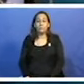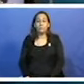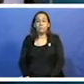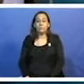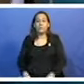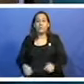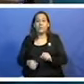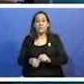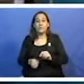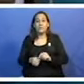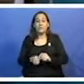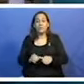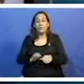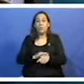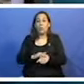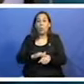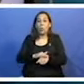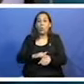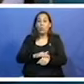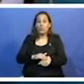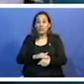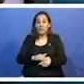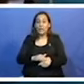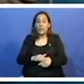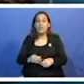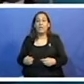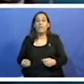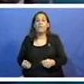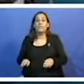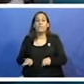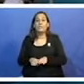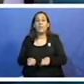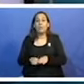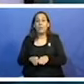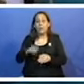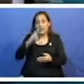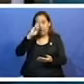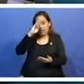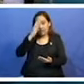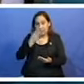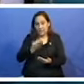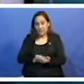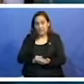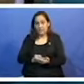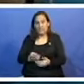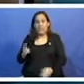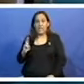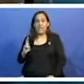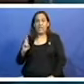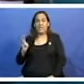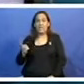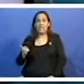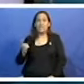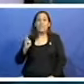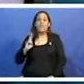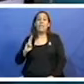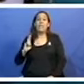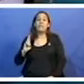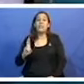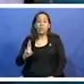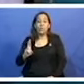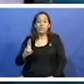gente tem que fazer? Conversar. O mesmo acontece com religiões. Né? Às vezes eu vou numa igreja, a minha vizinha vai